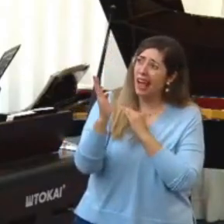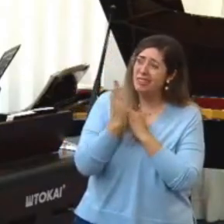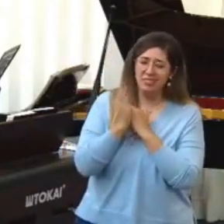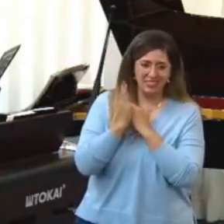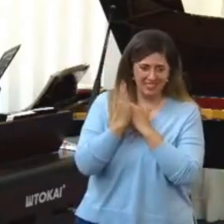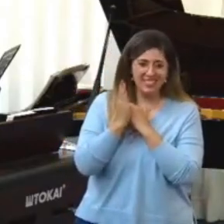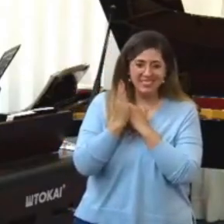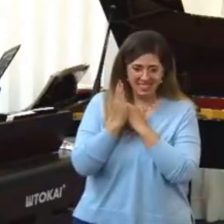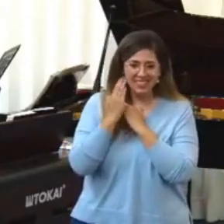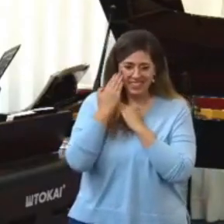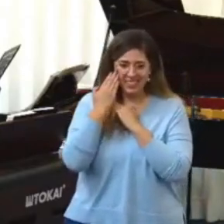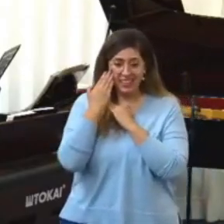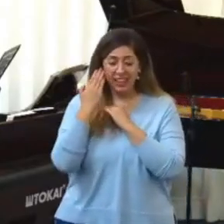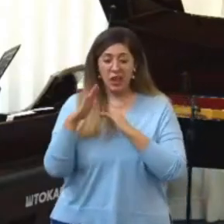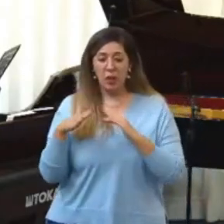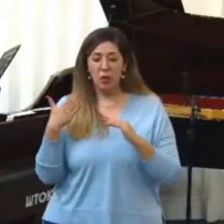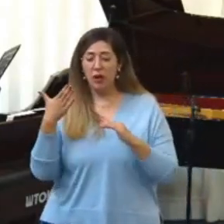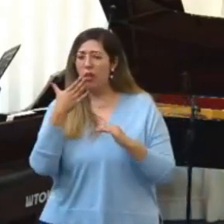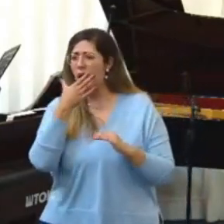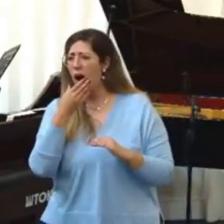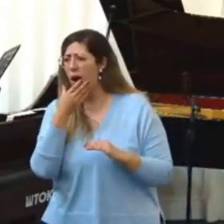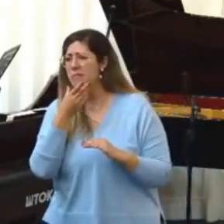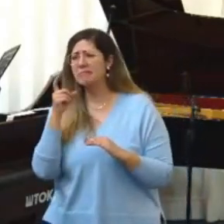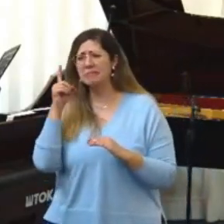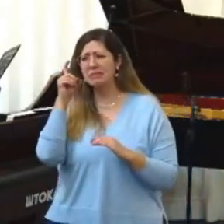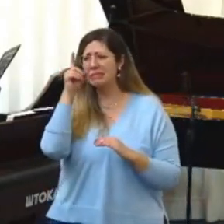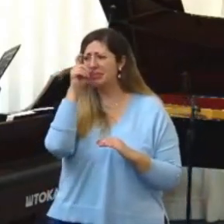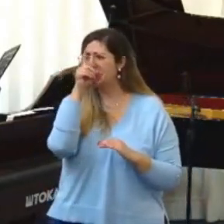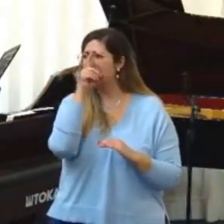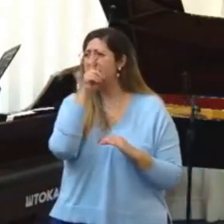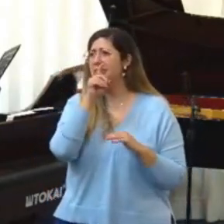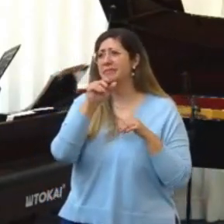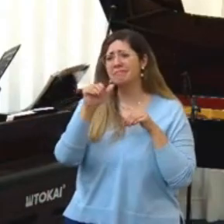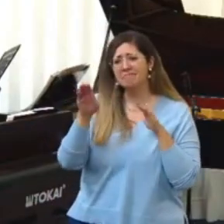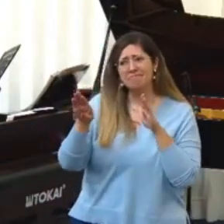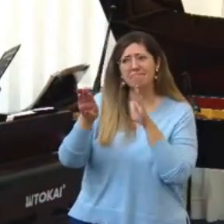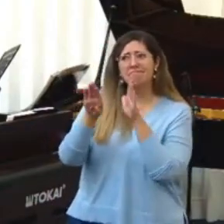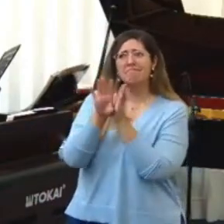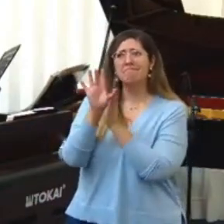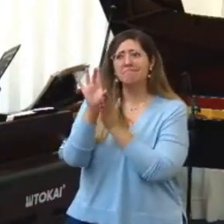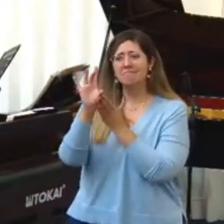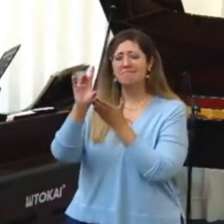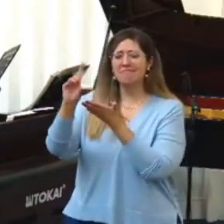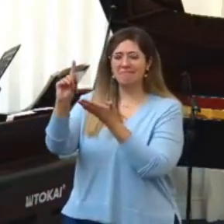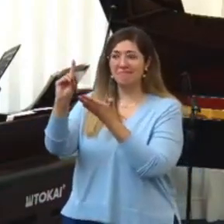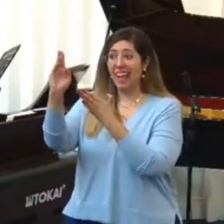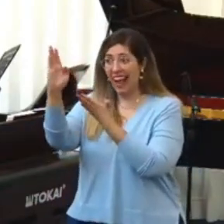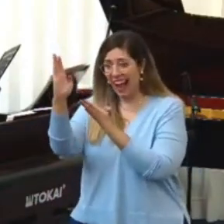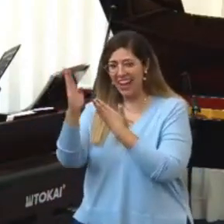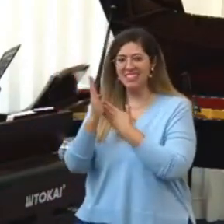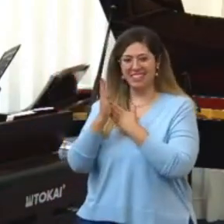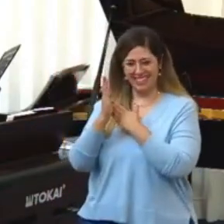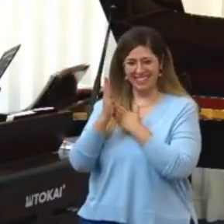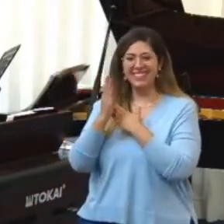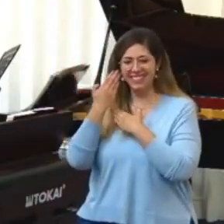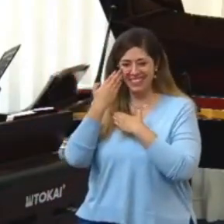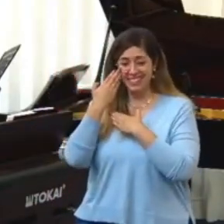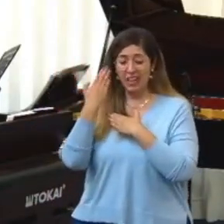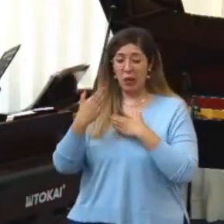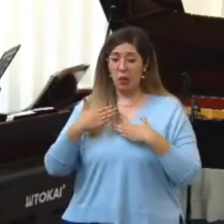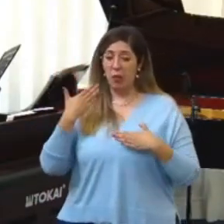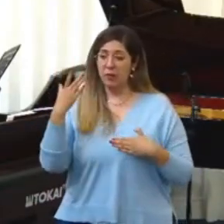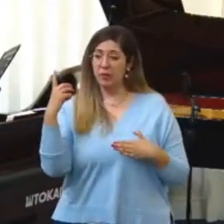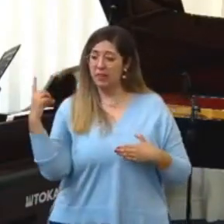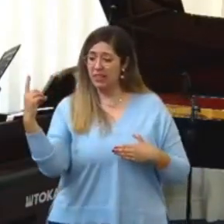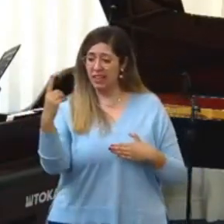vezes clamores de homens em situações muito difíceis chegando a Deus. No Salmo 51, Davi